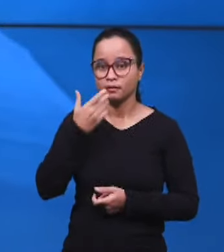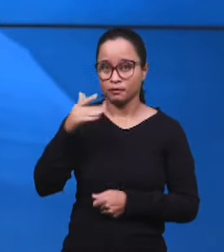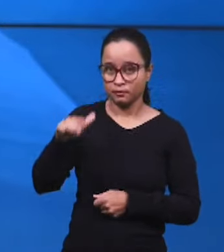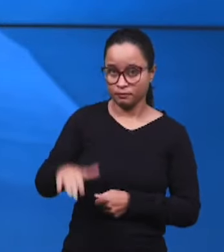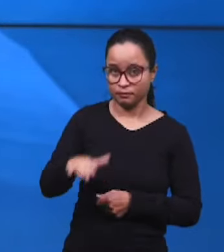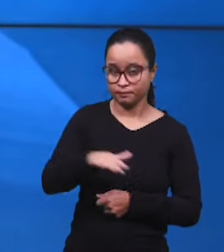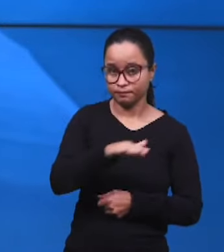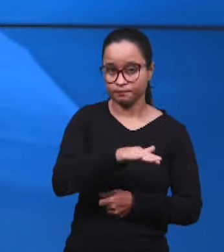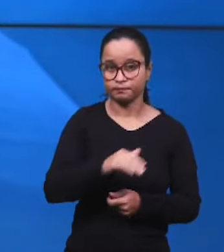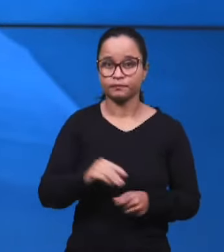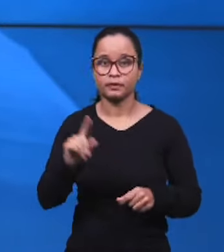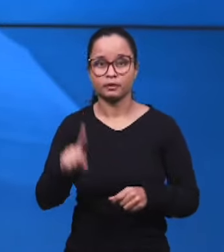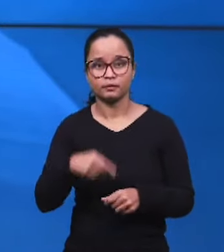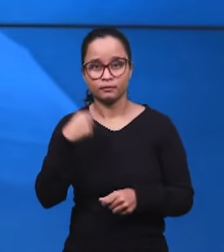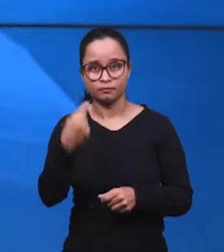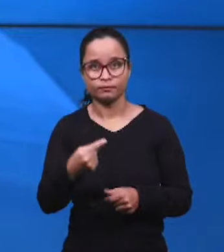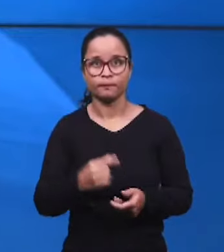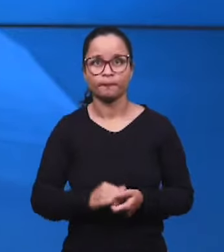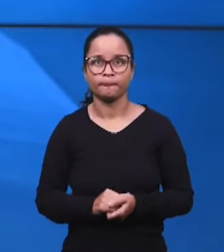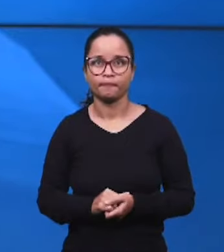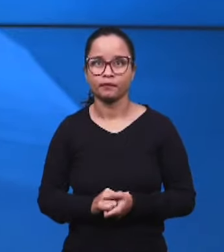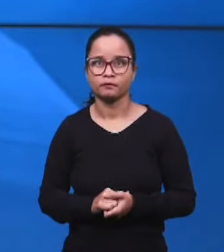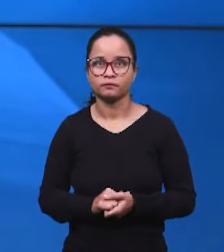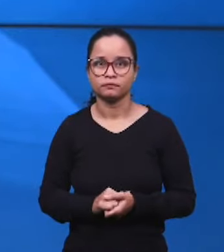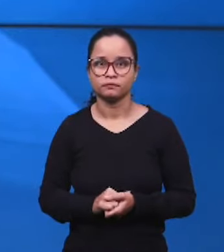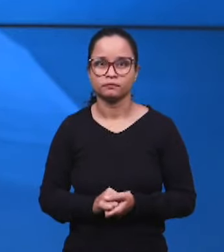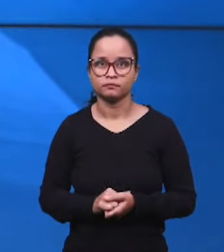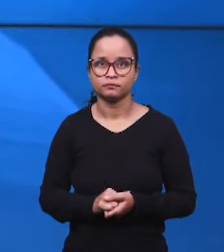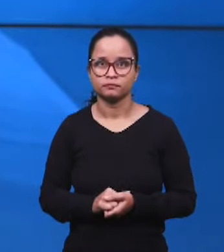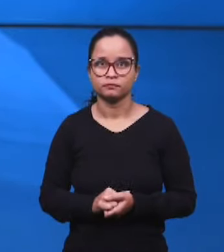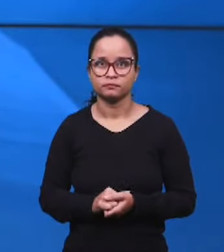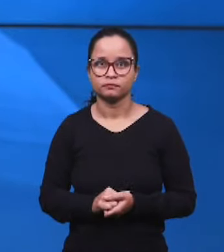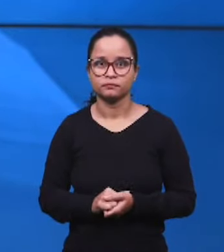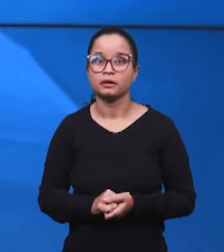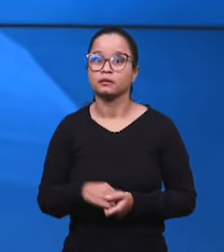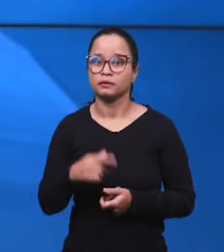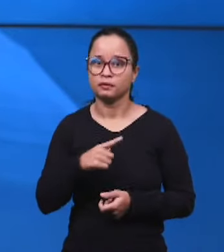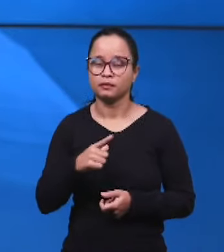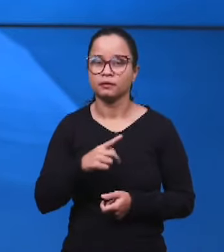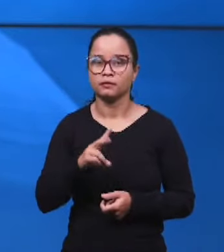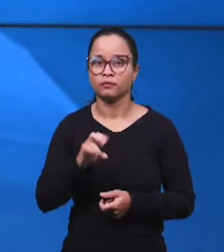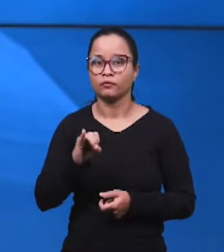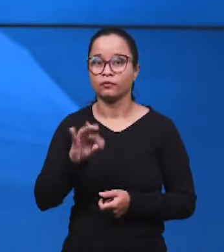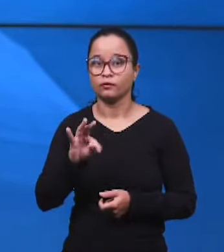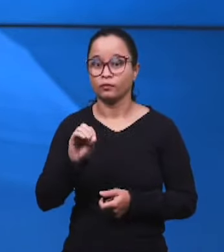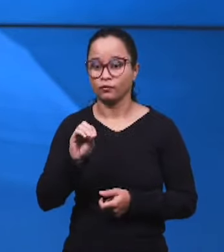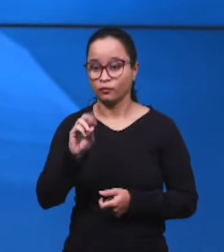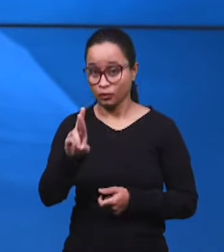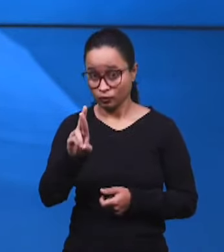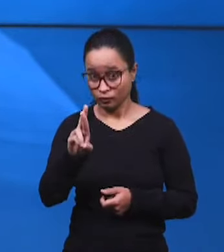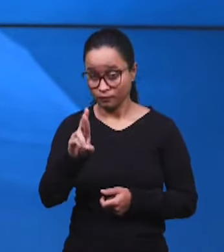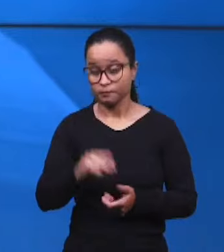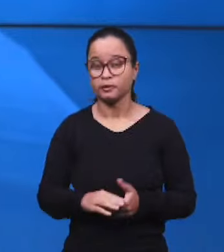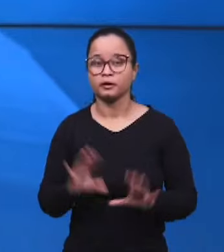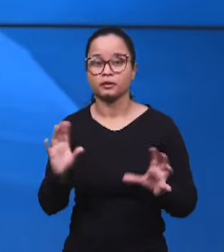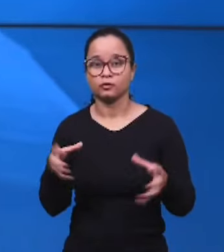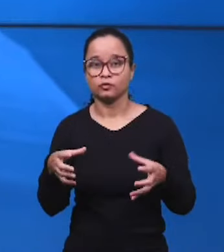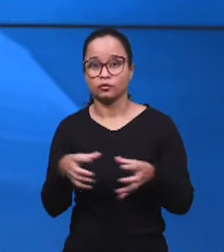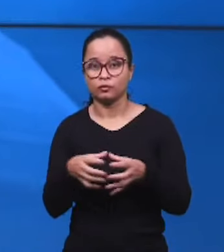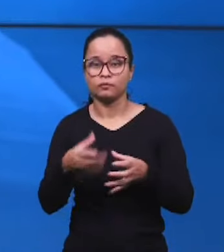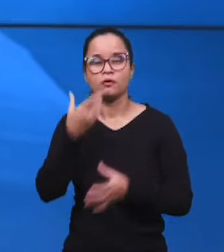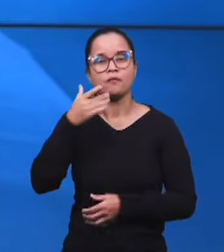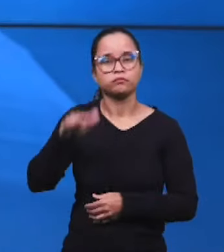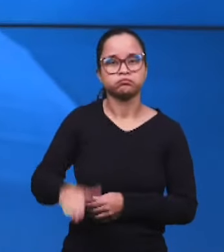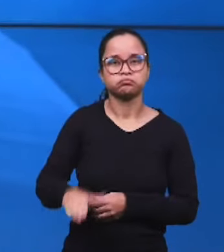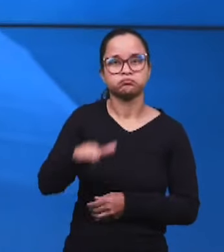né? Depois teremos aqui o Vitor Gabriel. O Vitor Gabriel, ele é da classe intermediária da